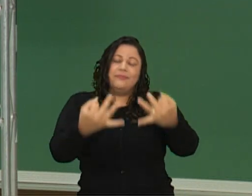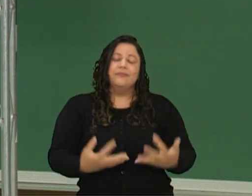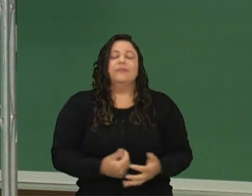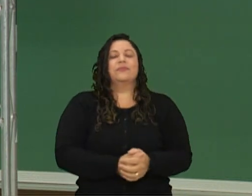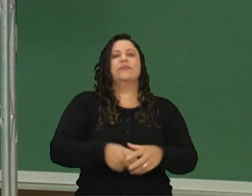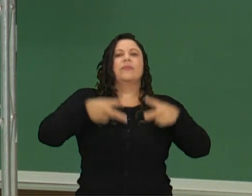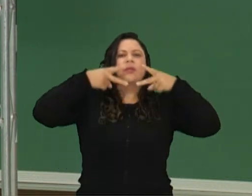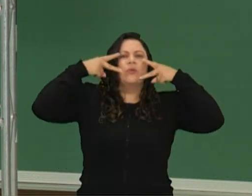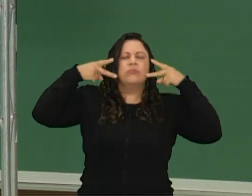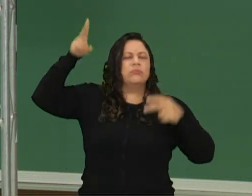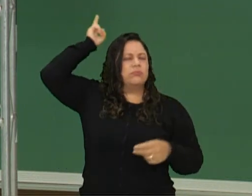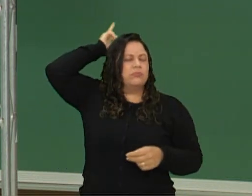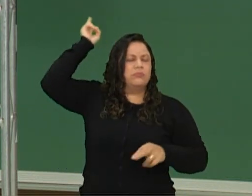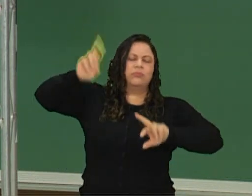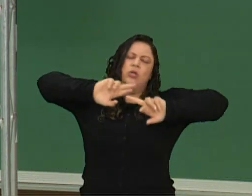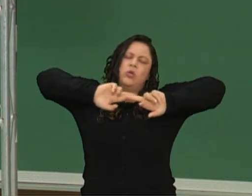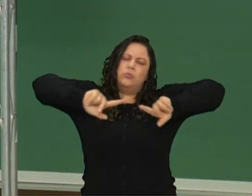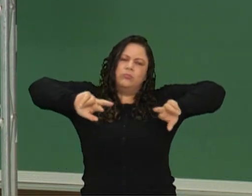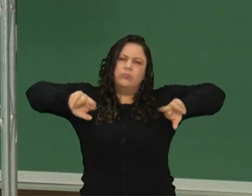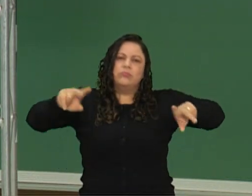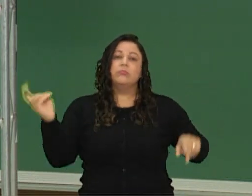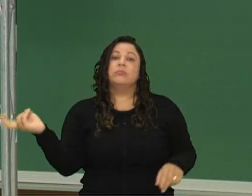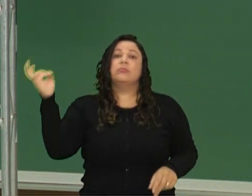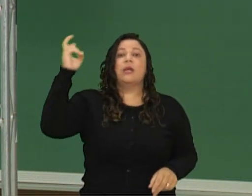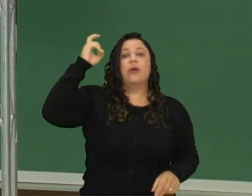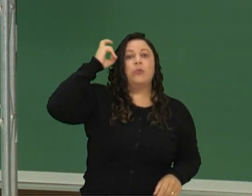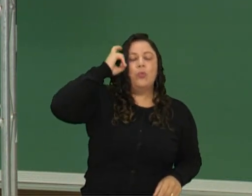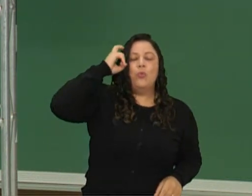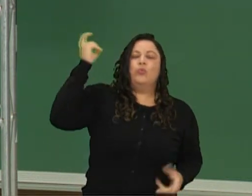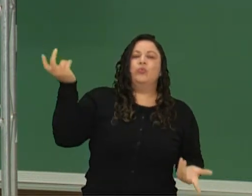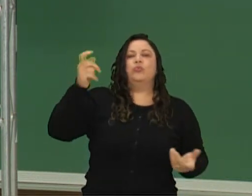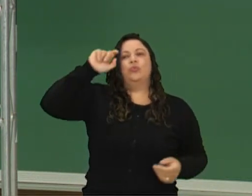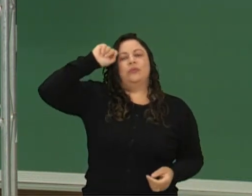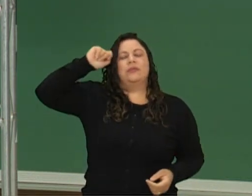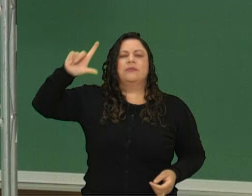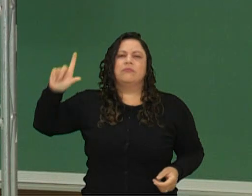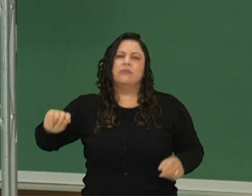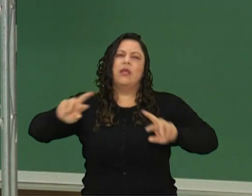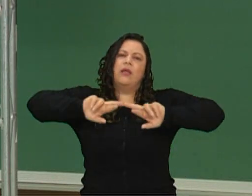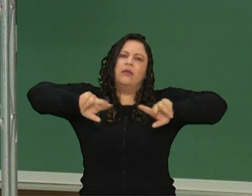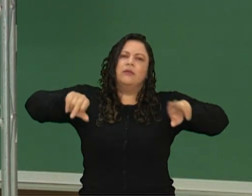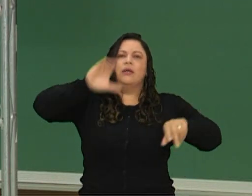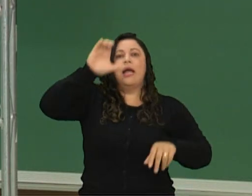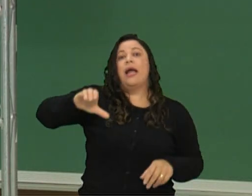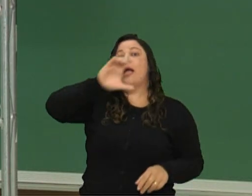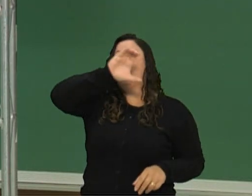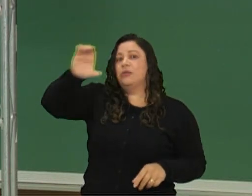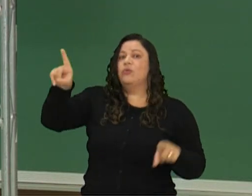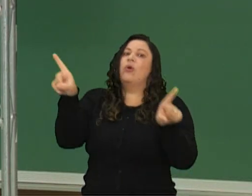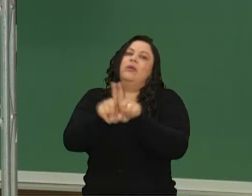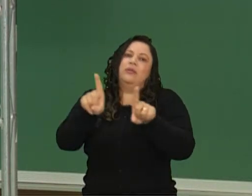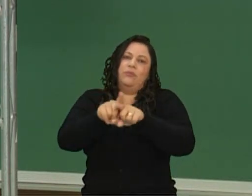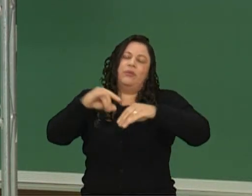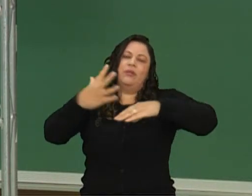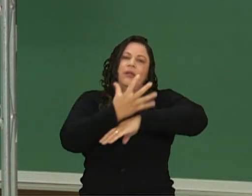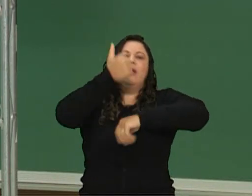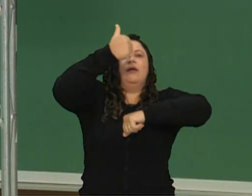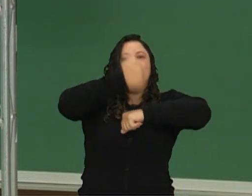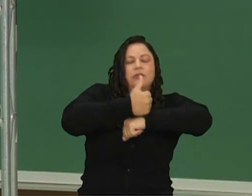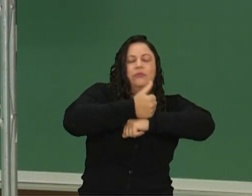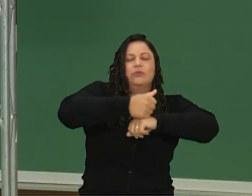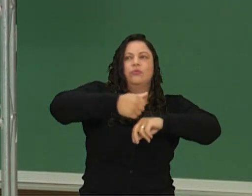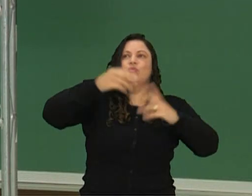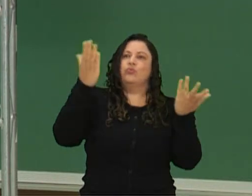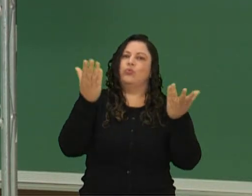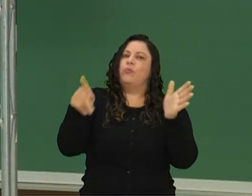cultura africana, da cultura católica, que tem a ver com a colonização do Brasil. Falamos de imigrantes,